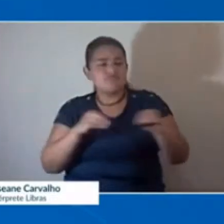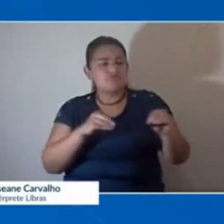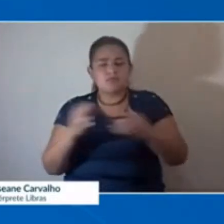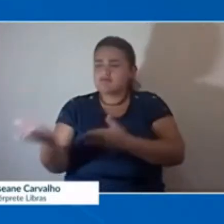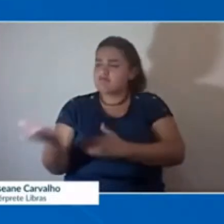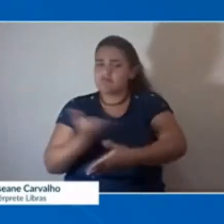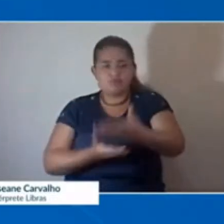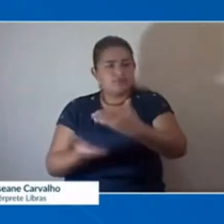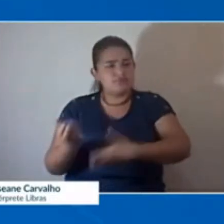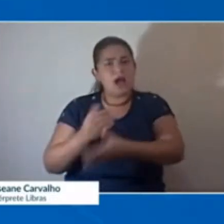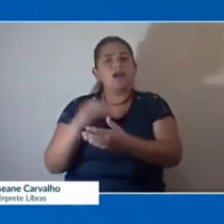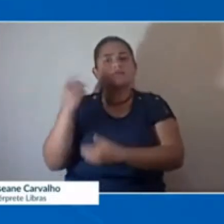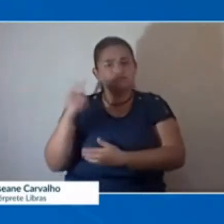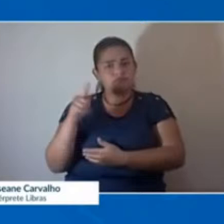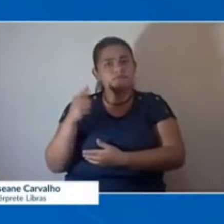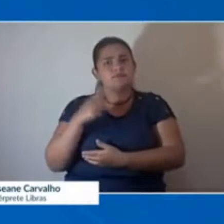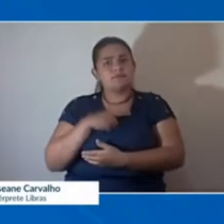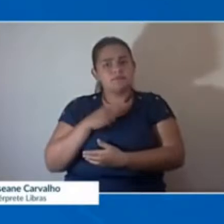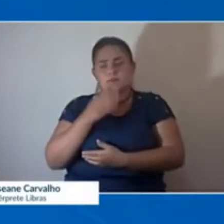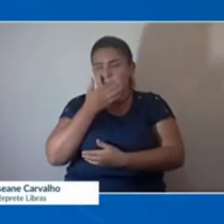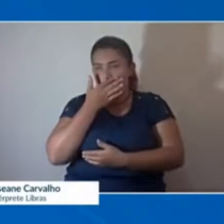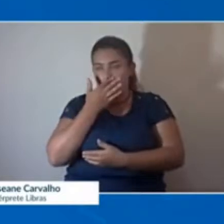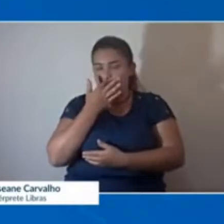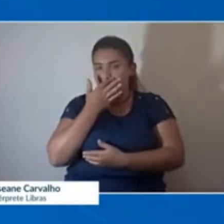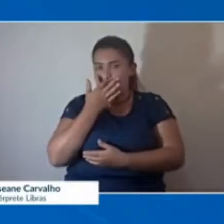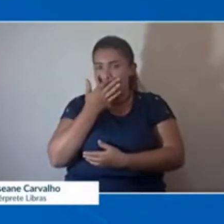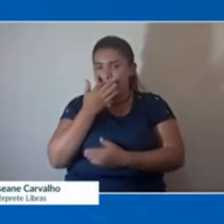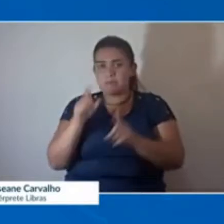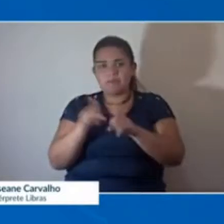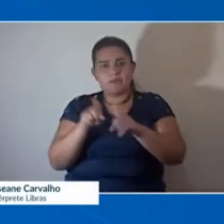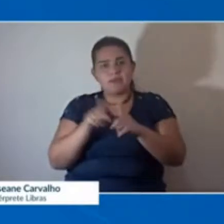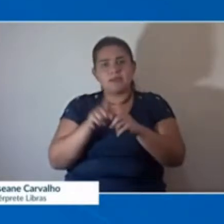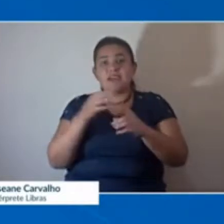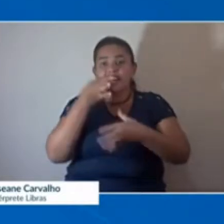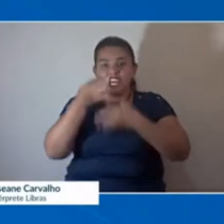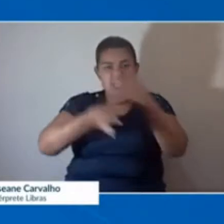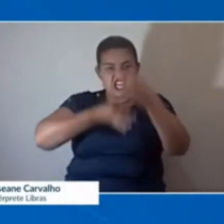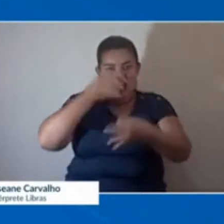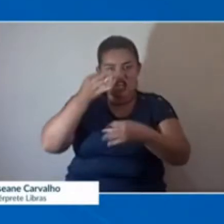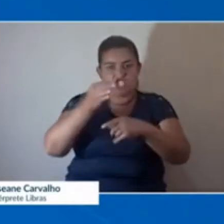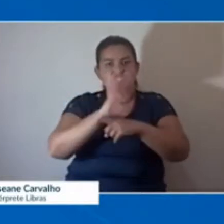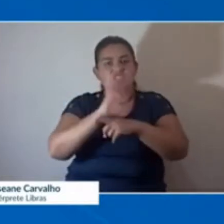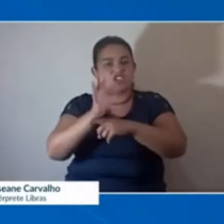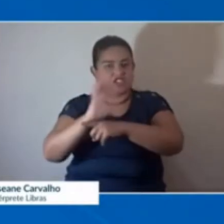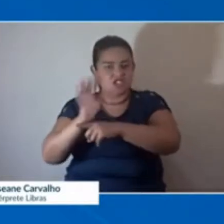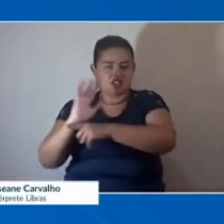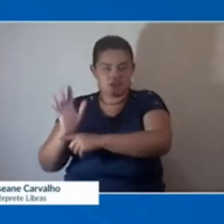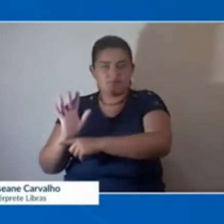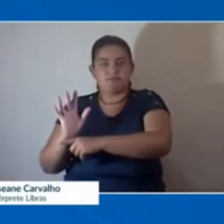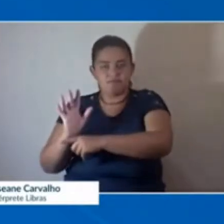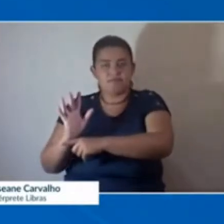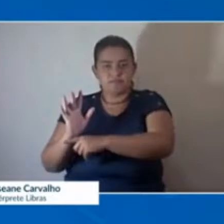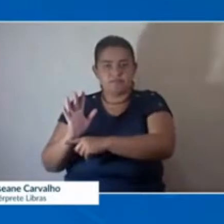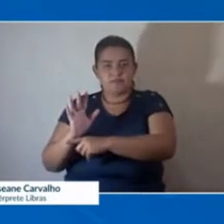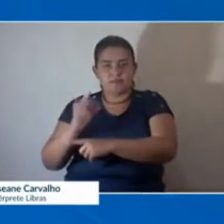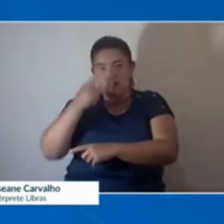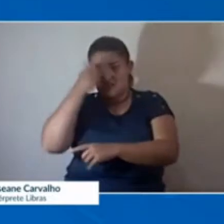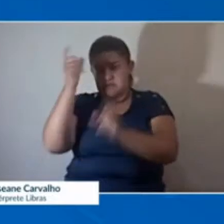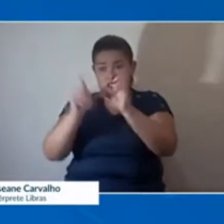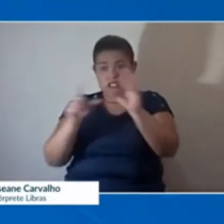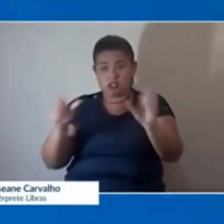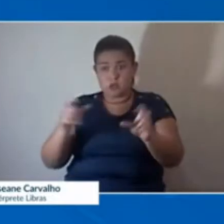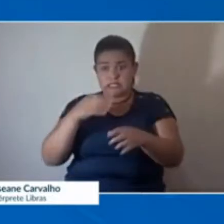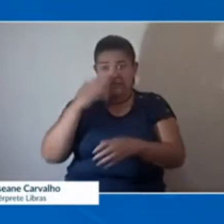Você tem coletivos de críticas de cinema, porque as críticas de cinema, os críticos de cinema são